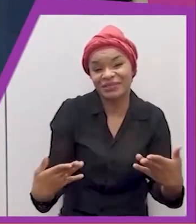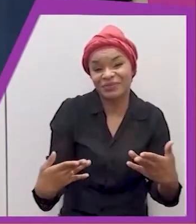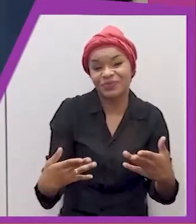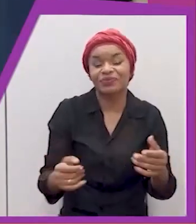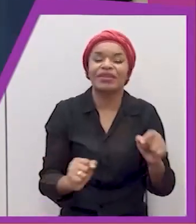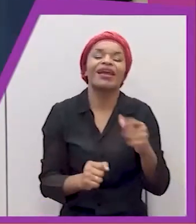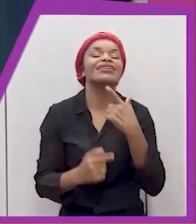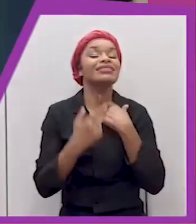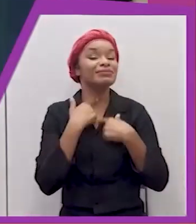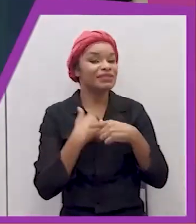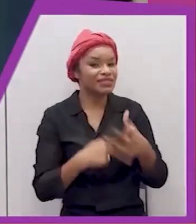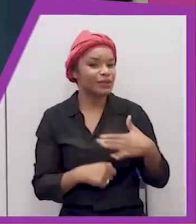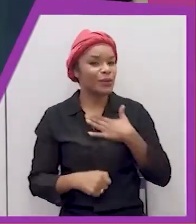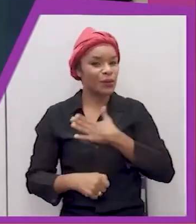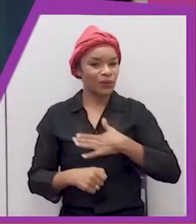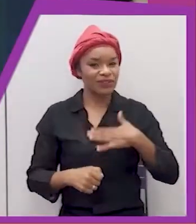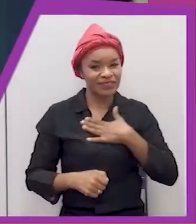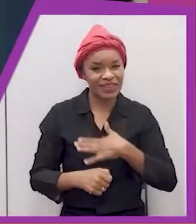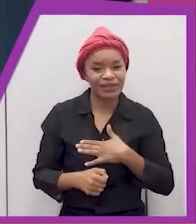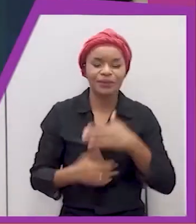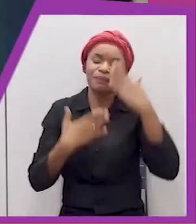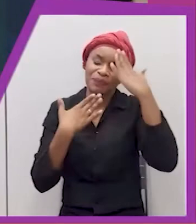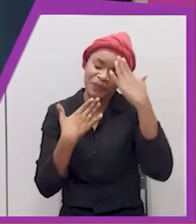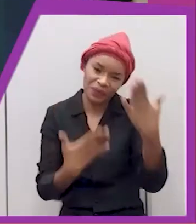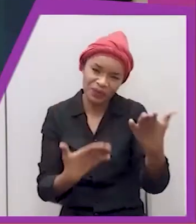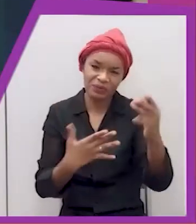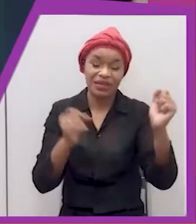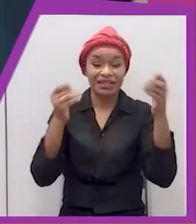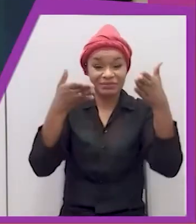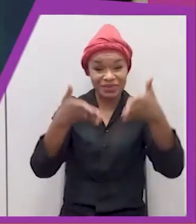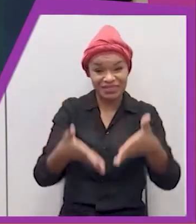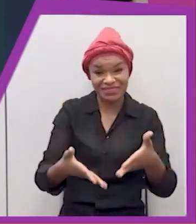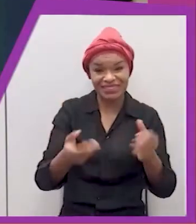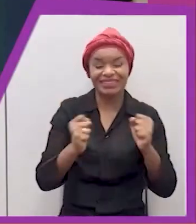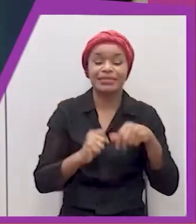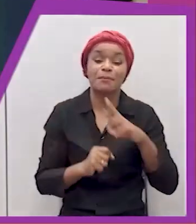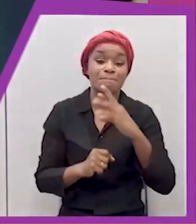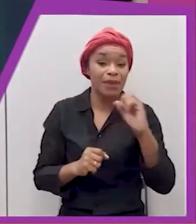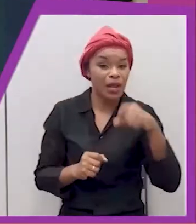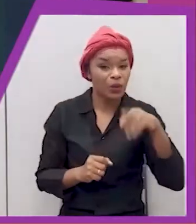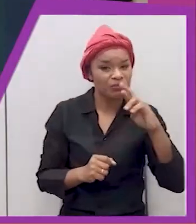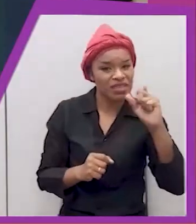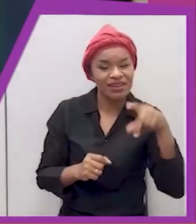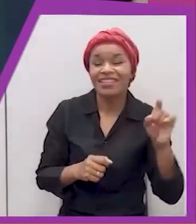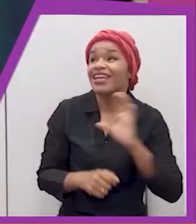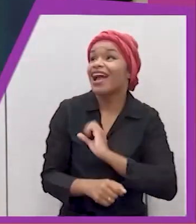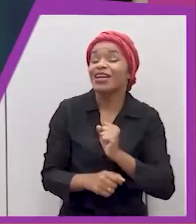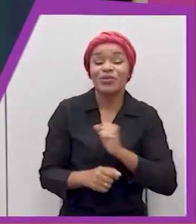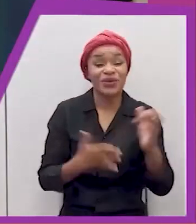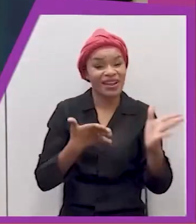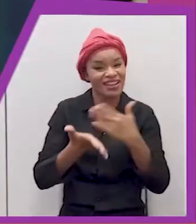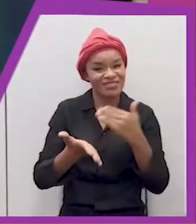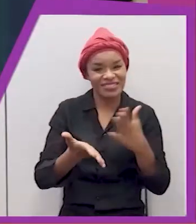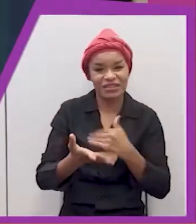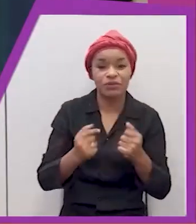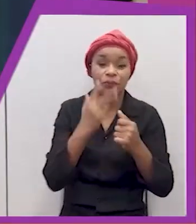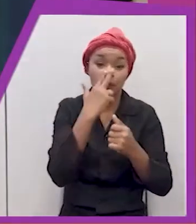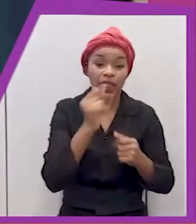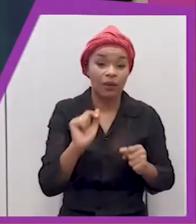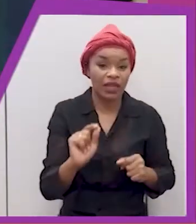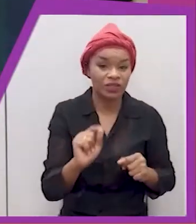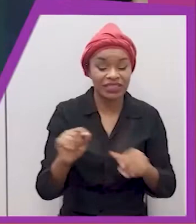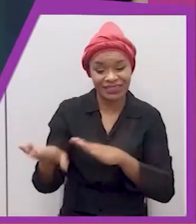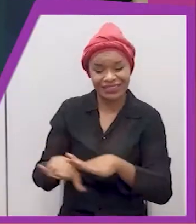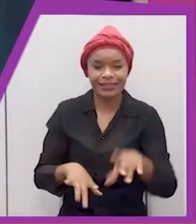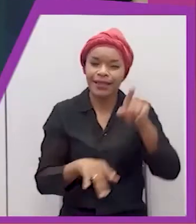eu acho que vale muito a pena porque mesmo que você não se tornem escritor você vai aprender